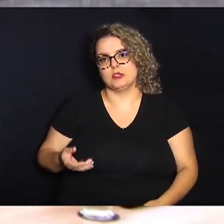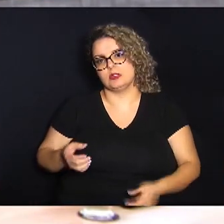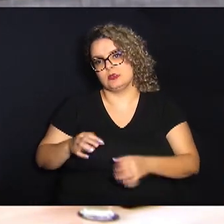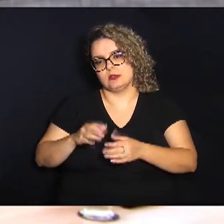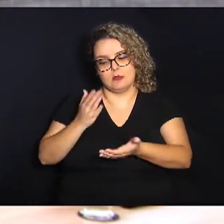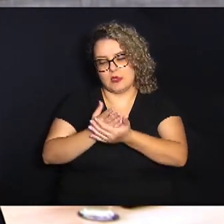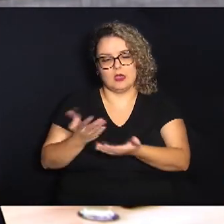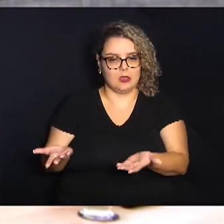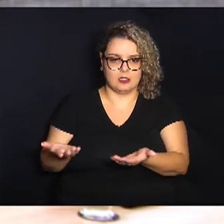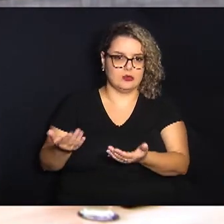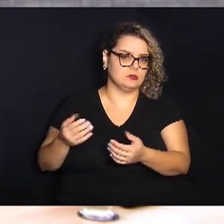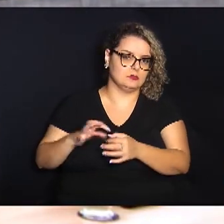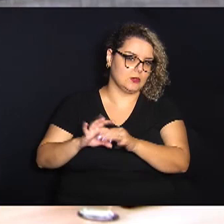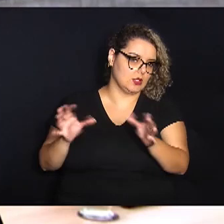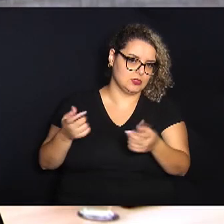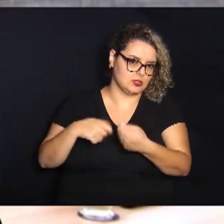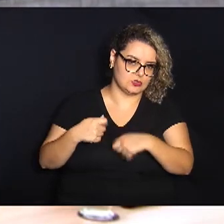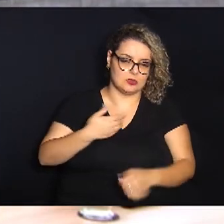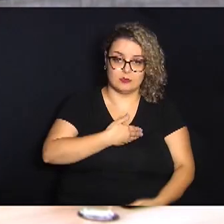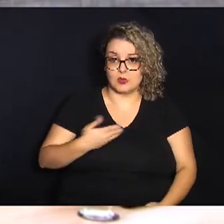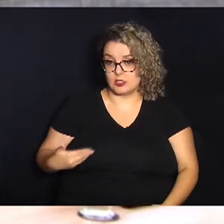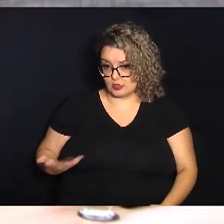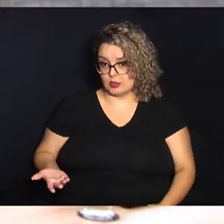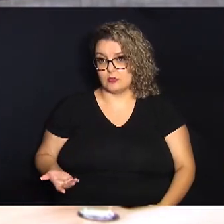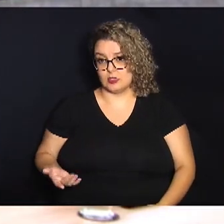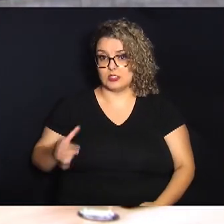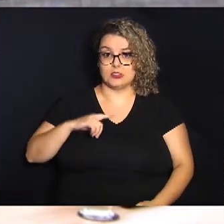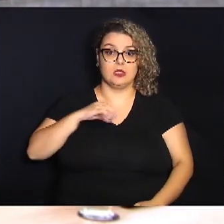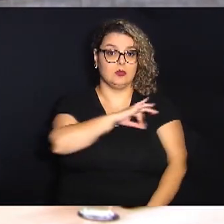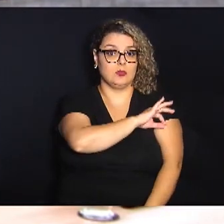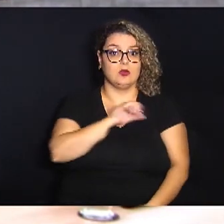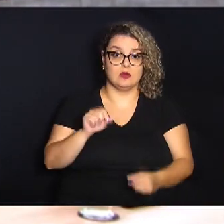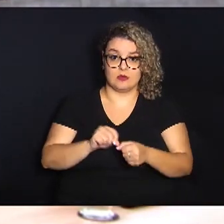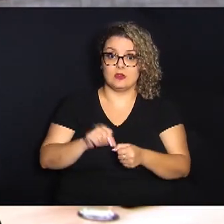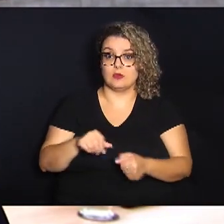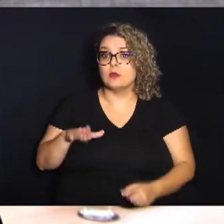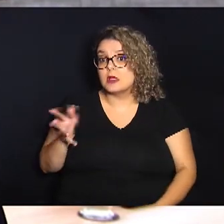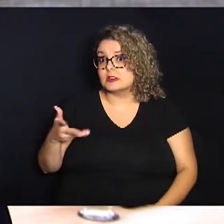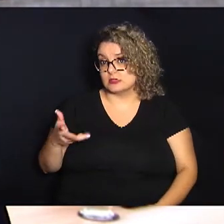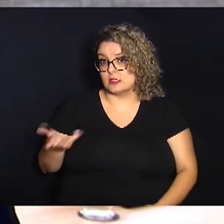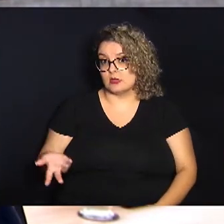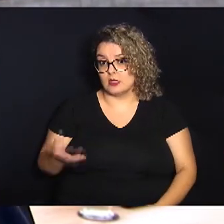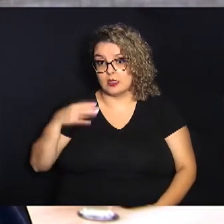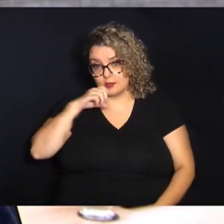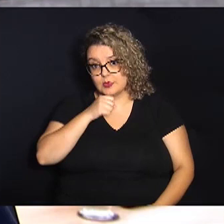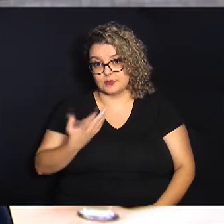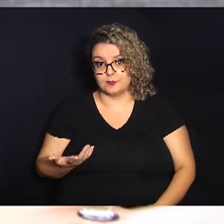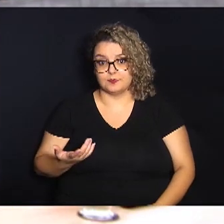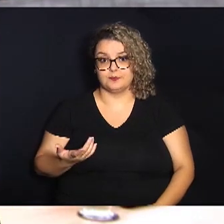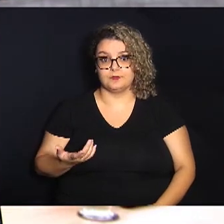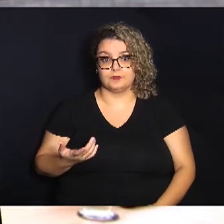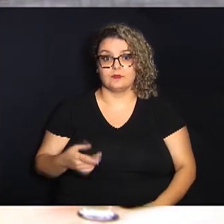pública. Há formas disso, há prefeituras que conseguem fazer isso com mais rapidez. Isso provoca